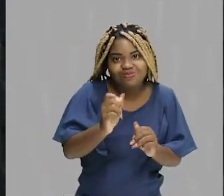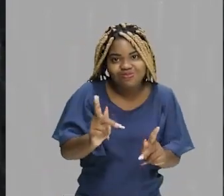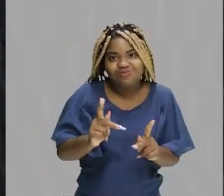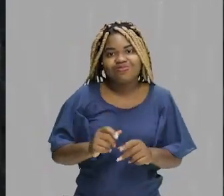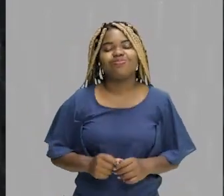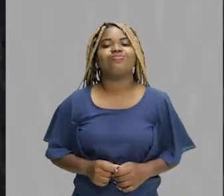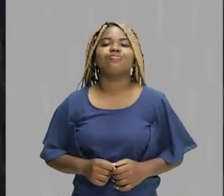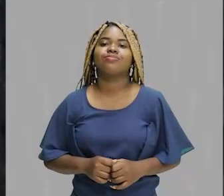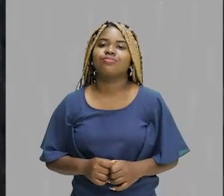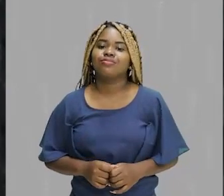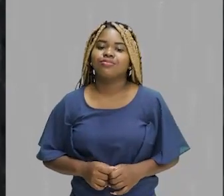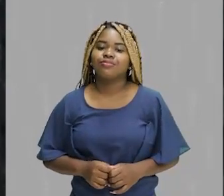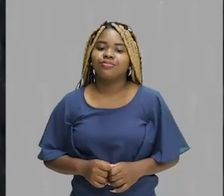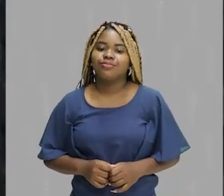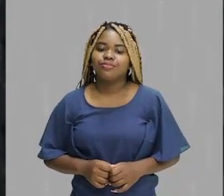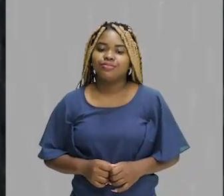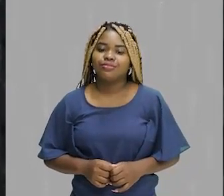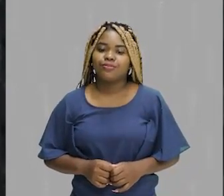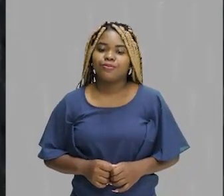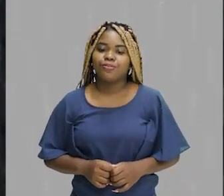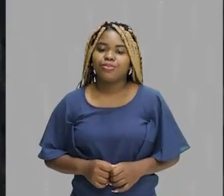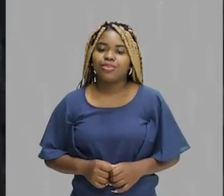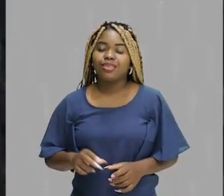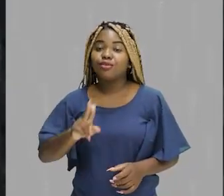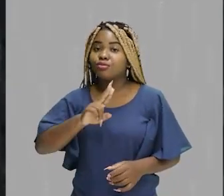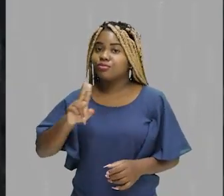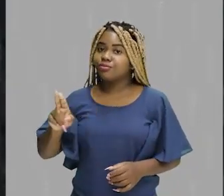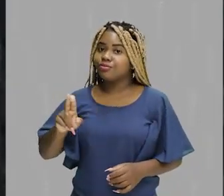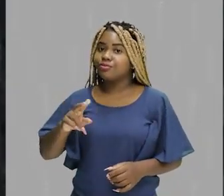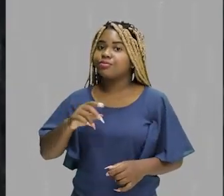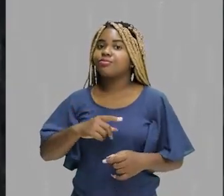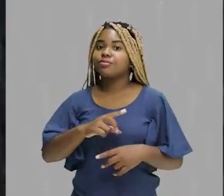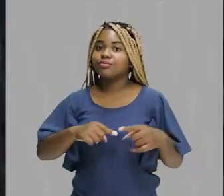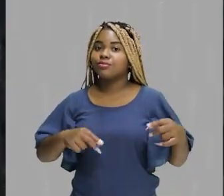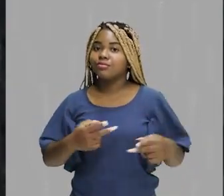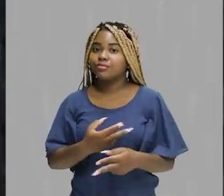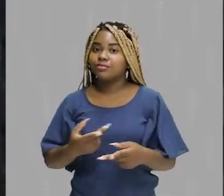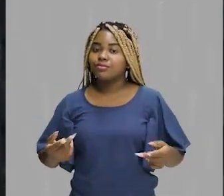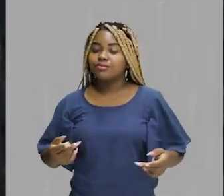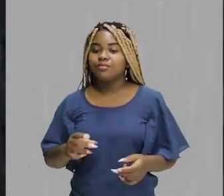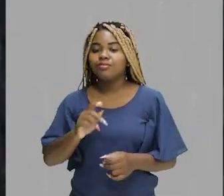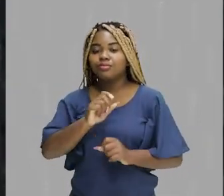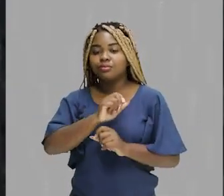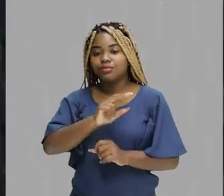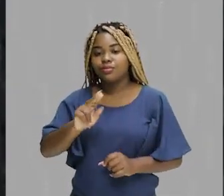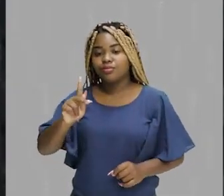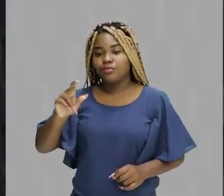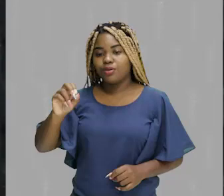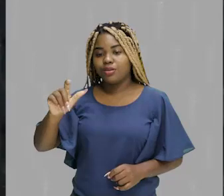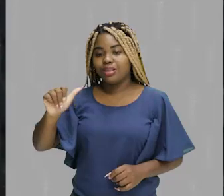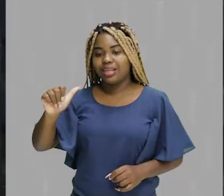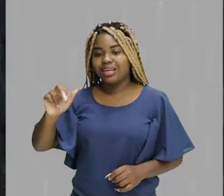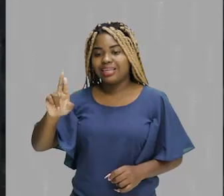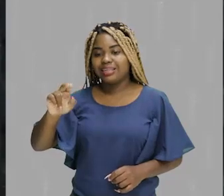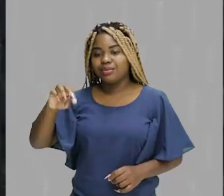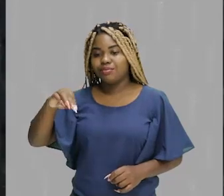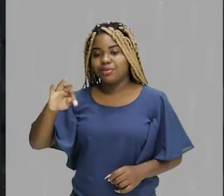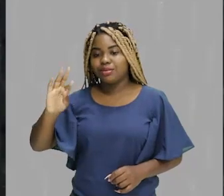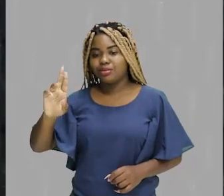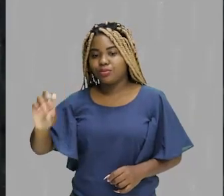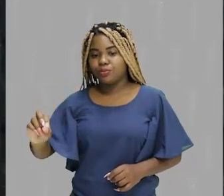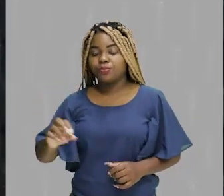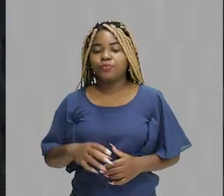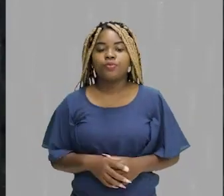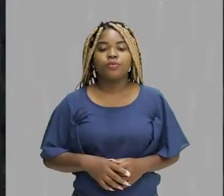transforma essa luz natural em luz polarizada é o aparelho chamado polarímetro. Agora, olha só, observe aqui na tela. Então, a